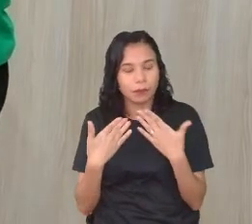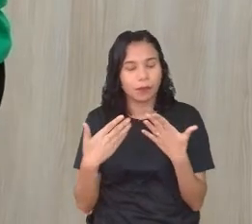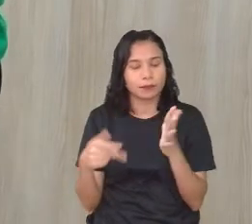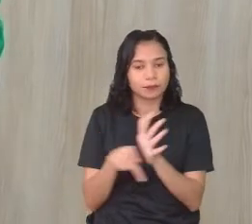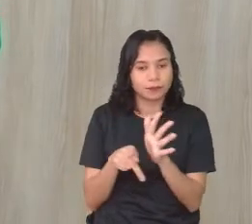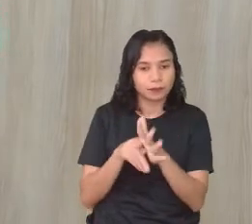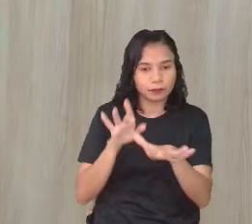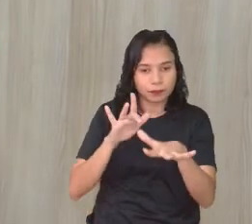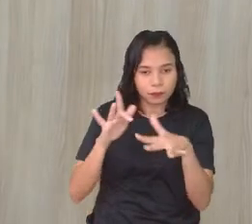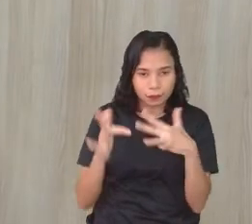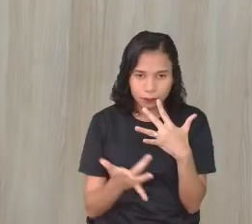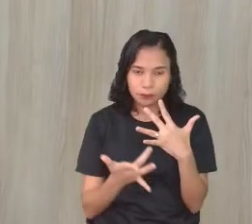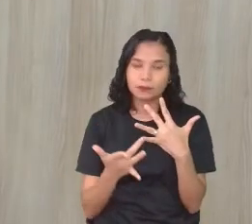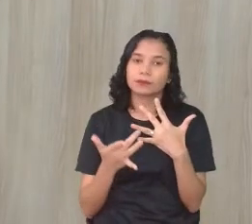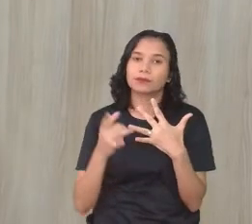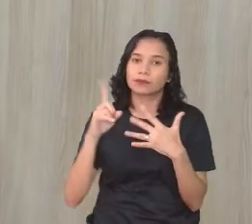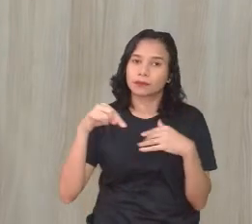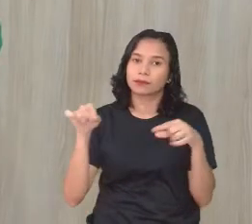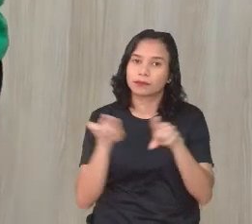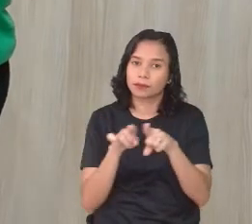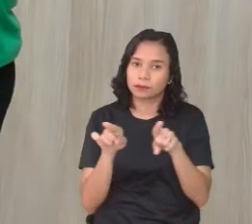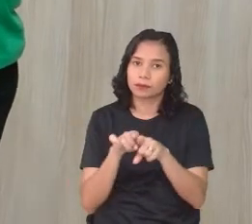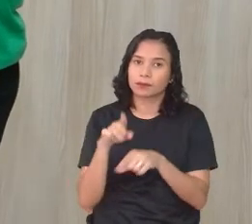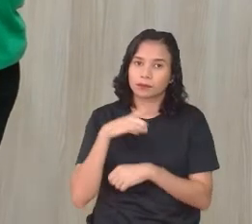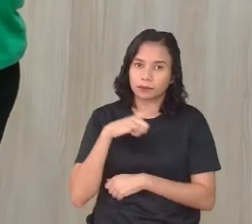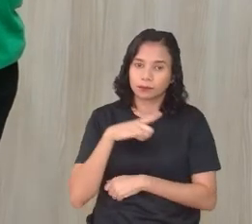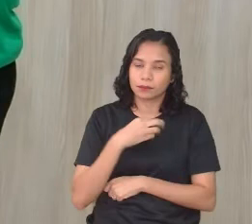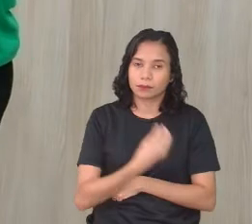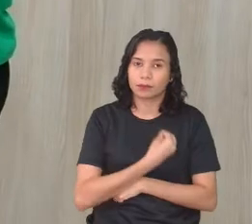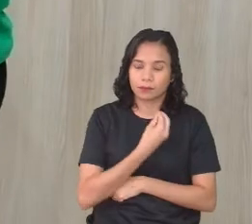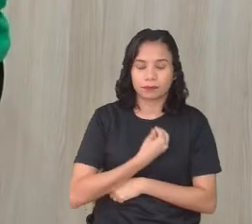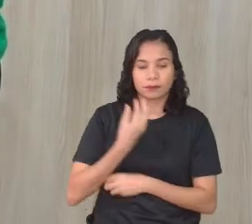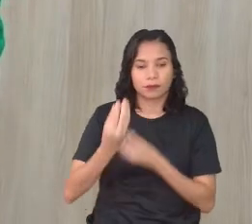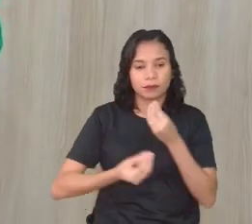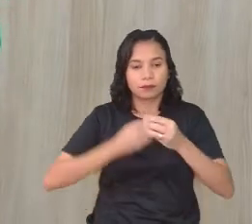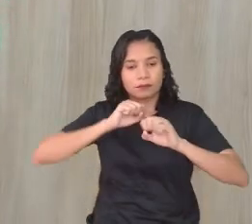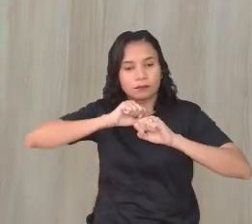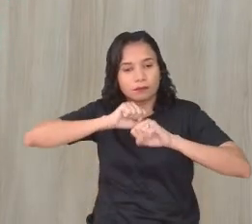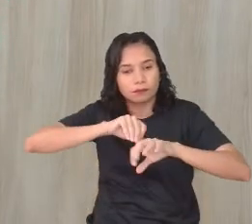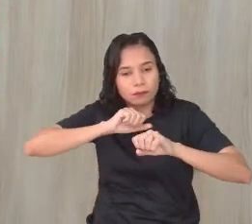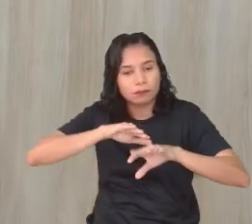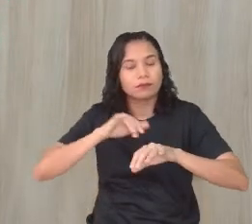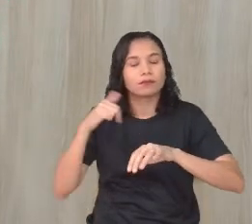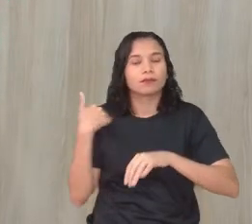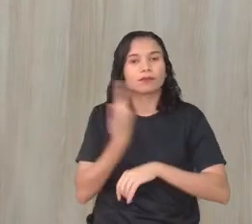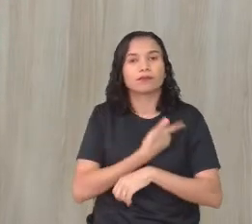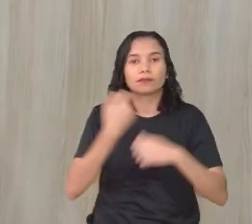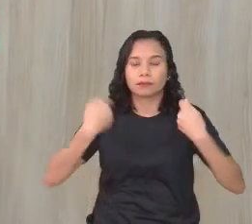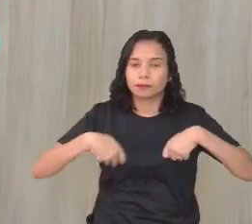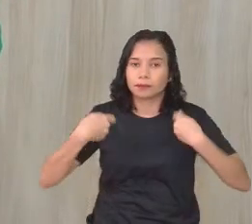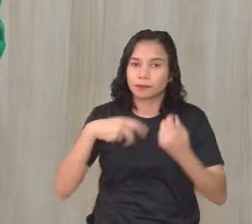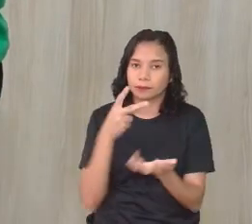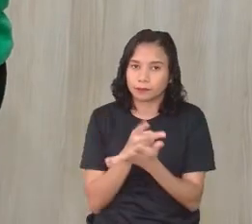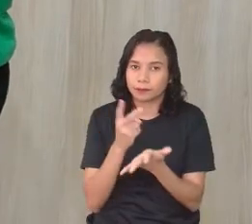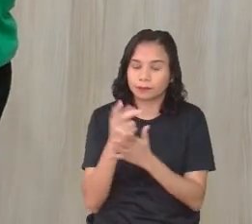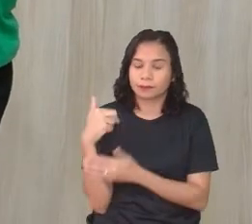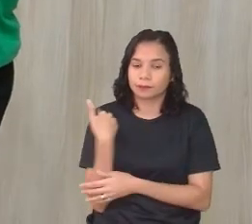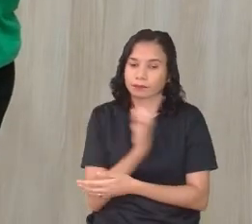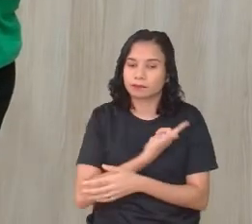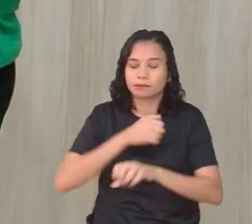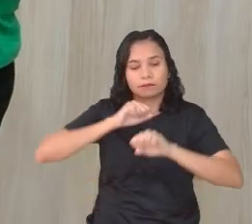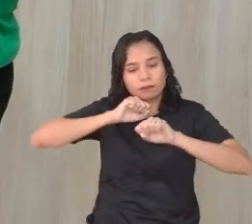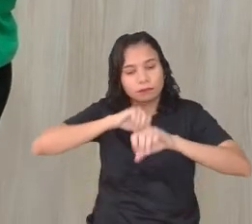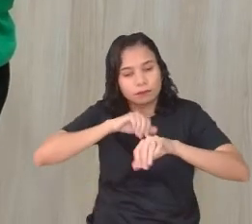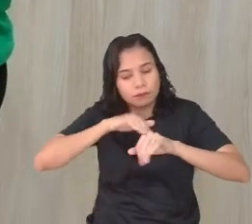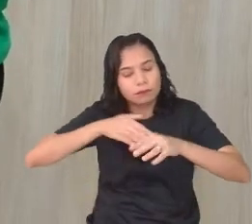mídias sociais, mas aí também se educando, não é? Nós devemos o tempo todo estar nos